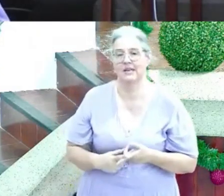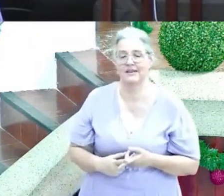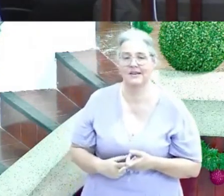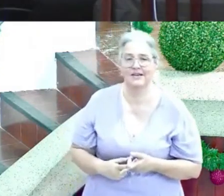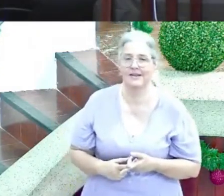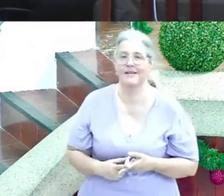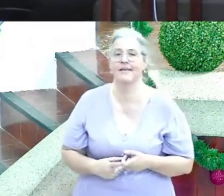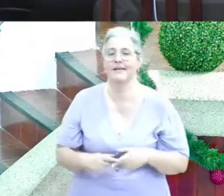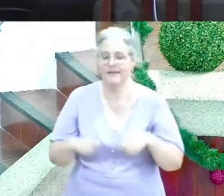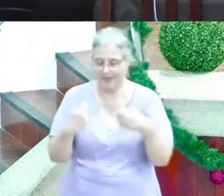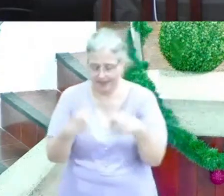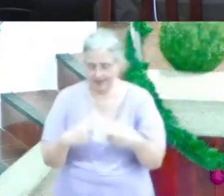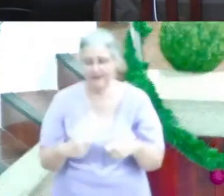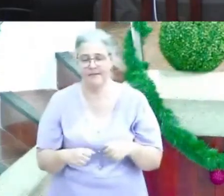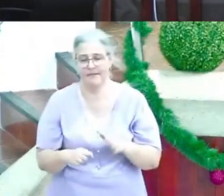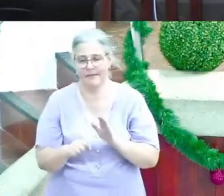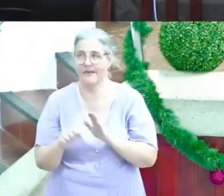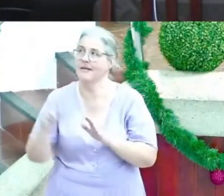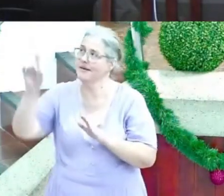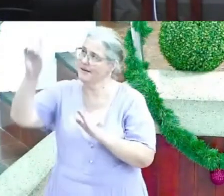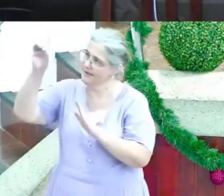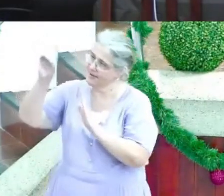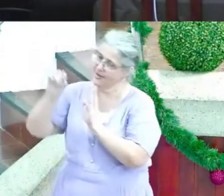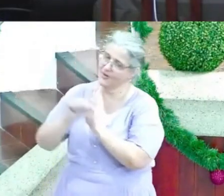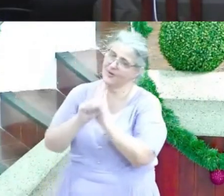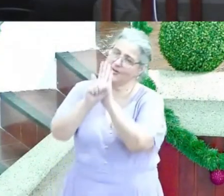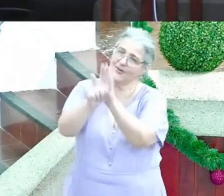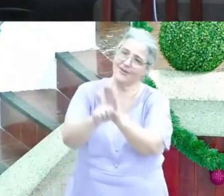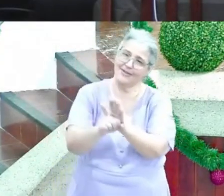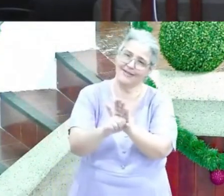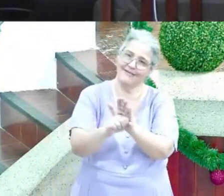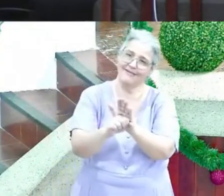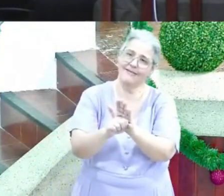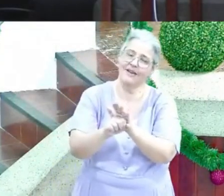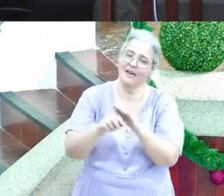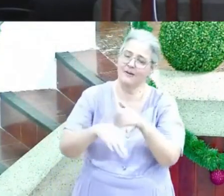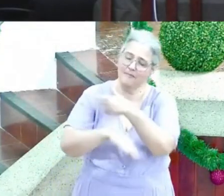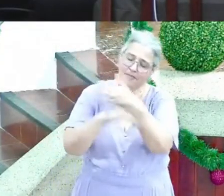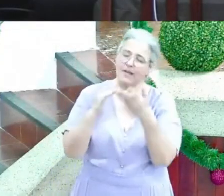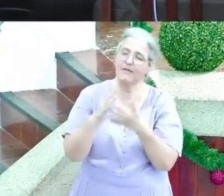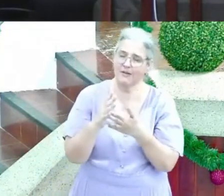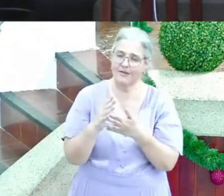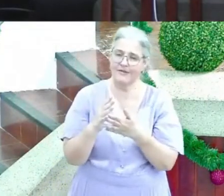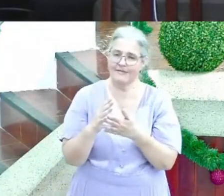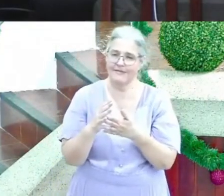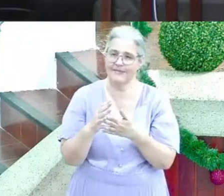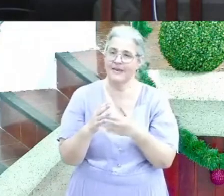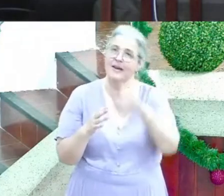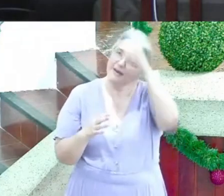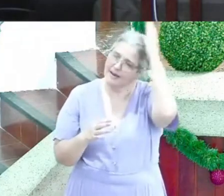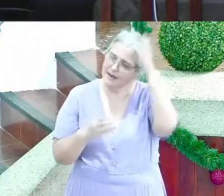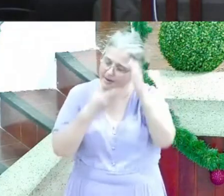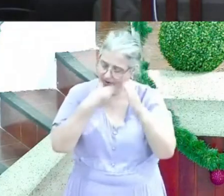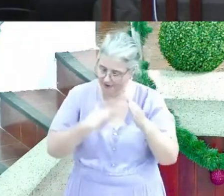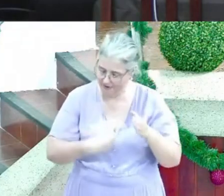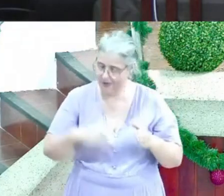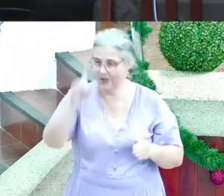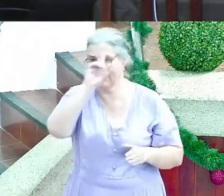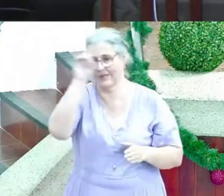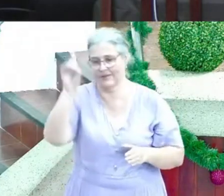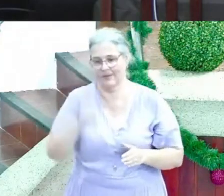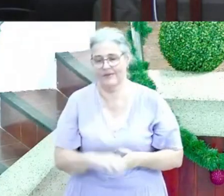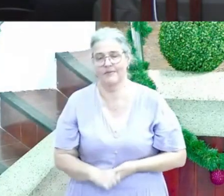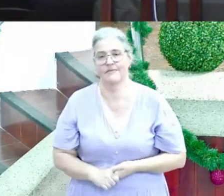de um sinal sobrenatural, Cristo, o Filho de Deus.